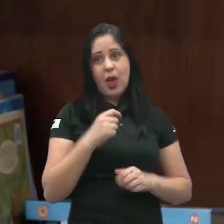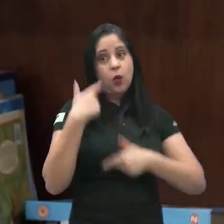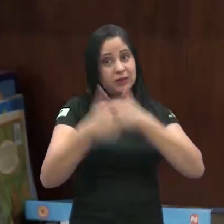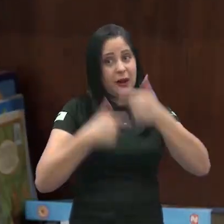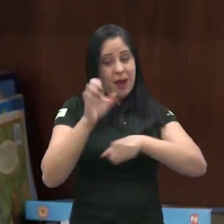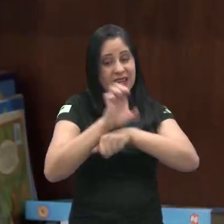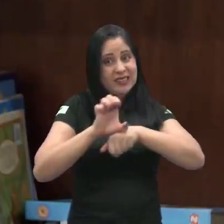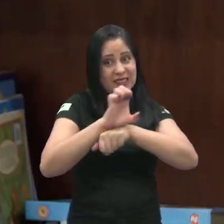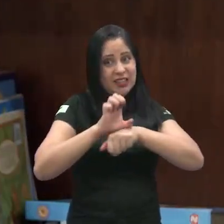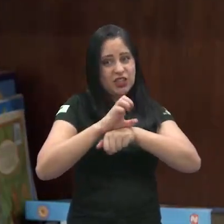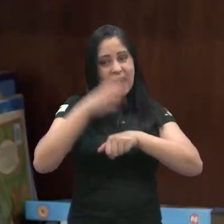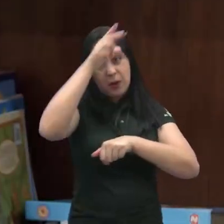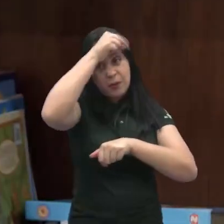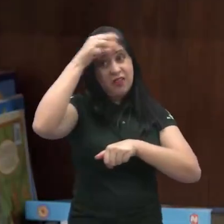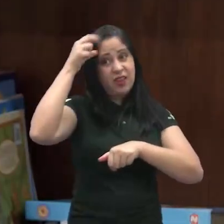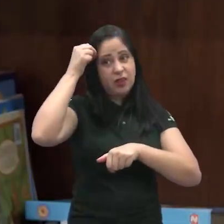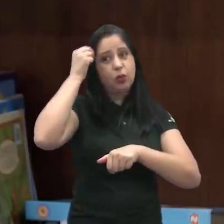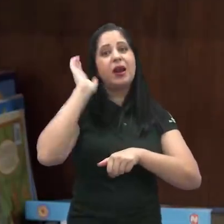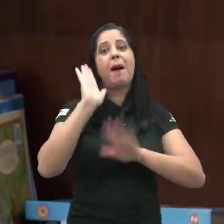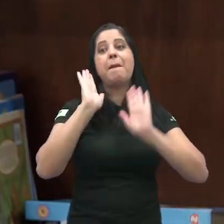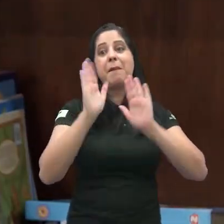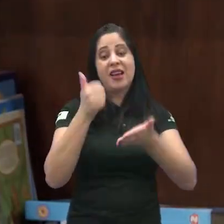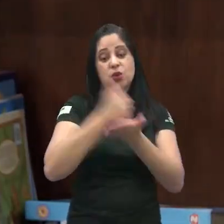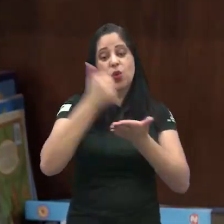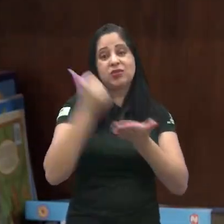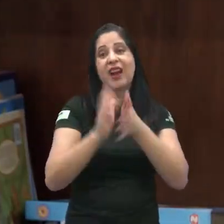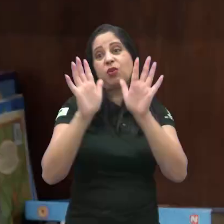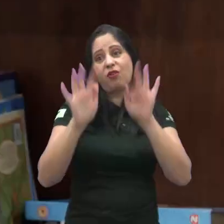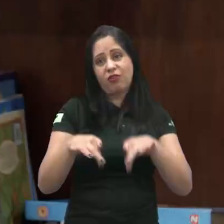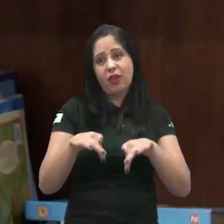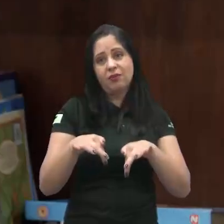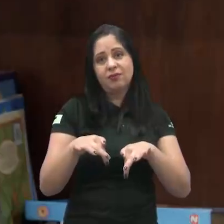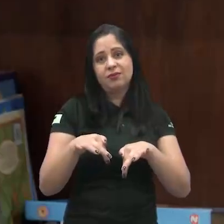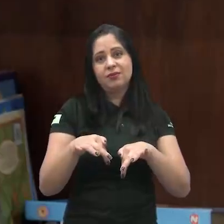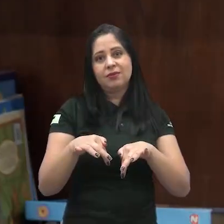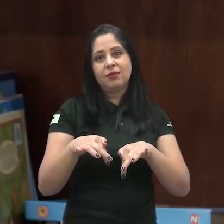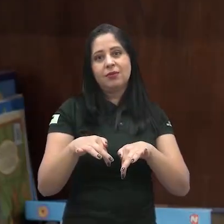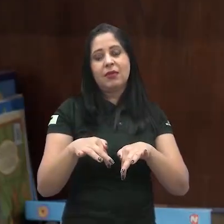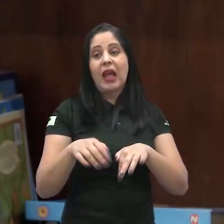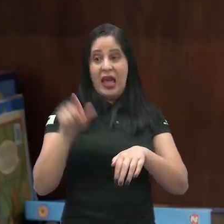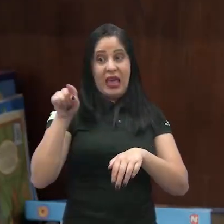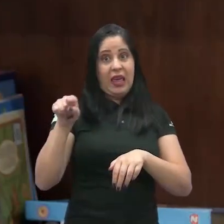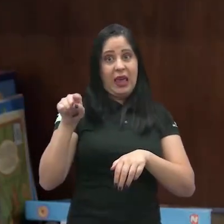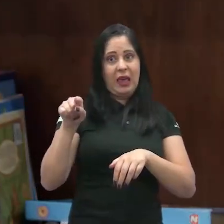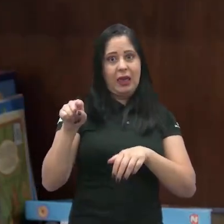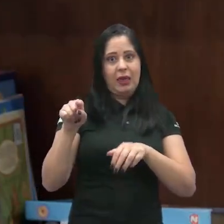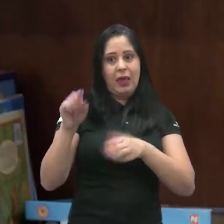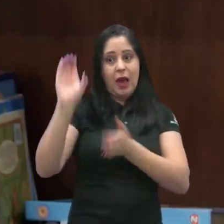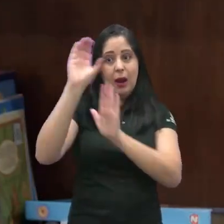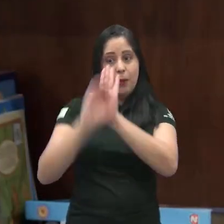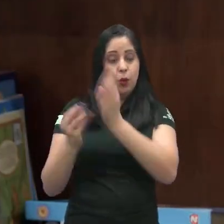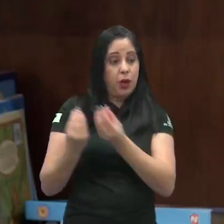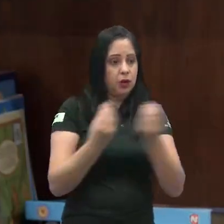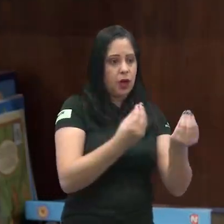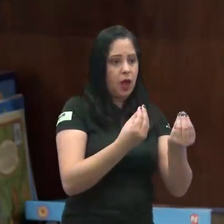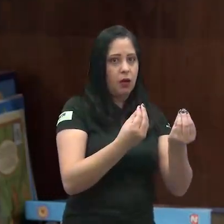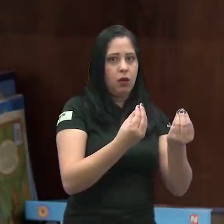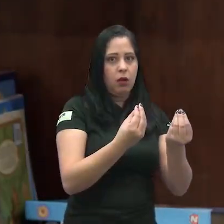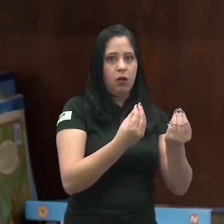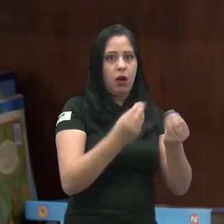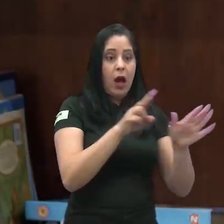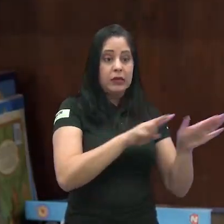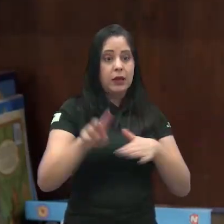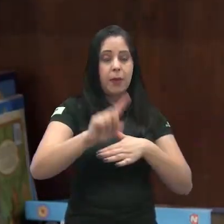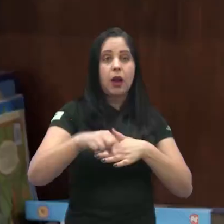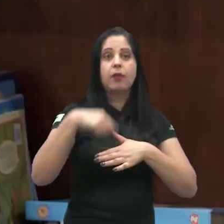da prefeitura, faltava 6 meses para vencer o meu contrato, né? Aí ela trouxe o meu currículo, aí passou uma semana, eu não imaginei que ia ser tão